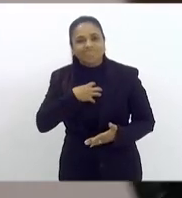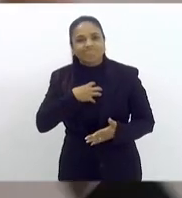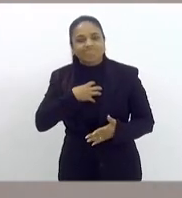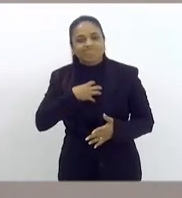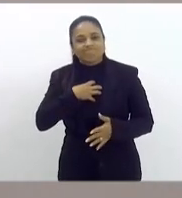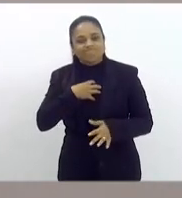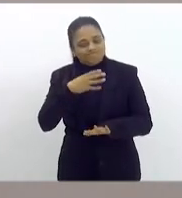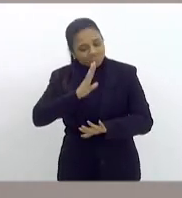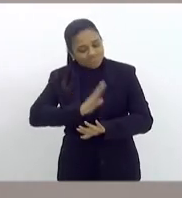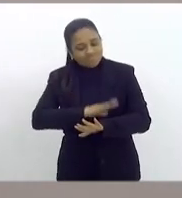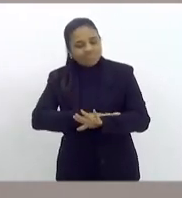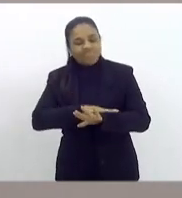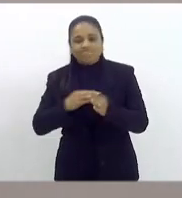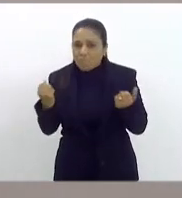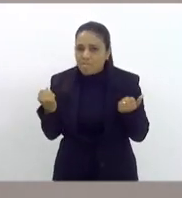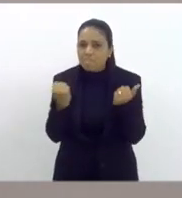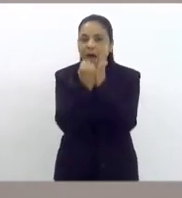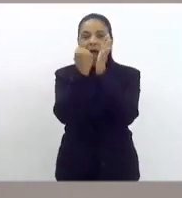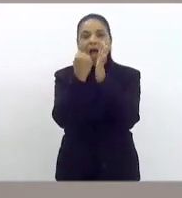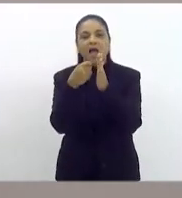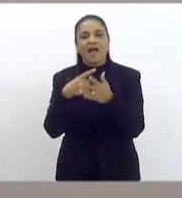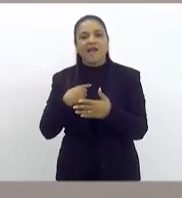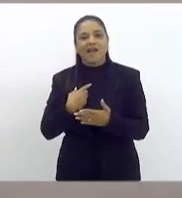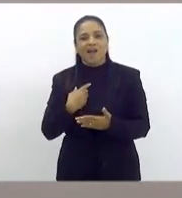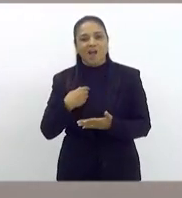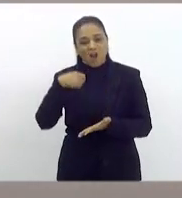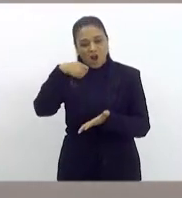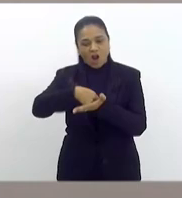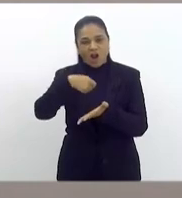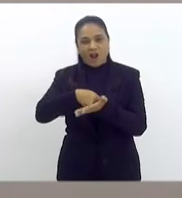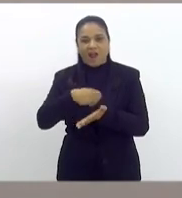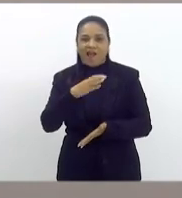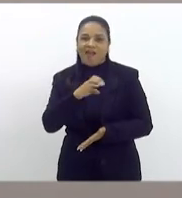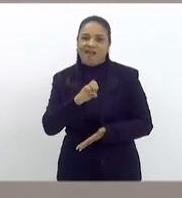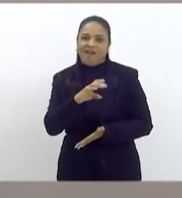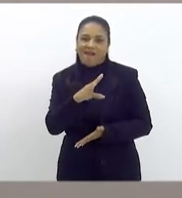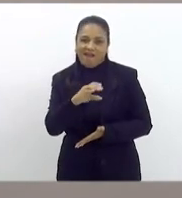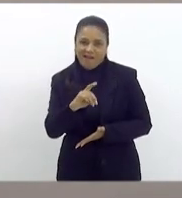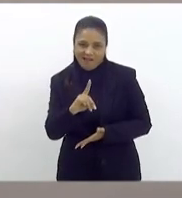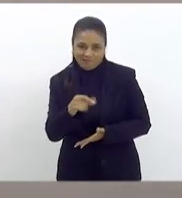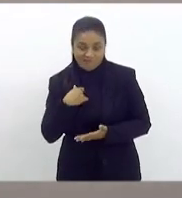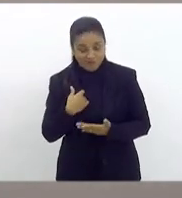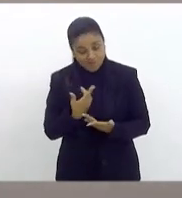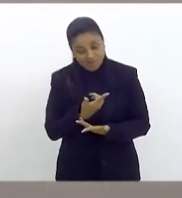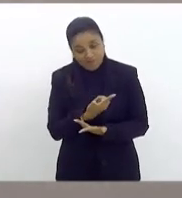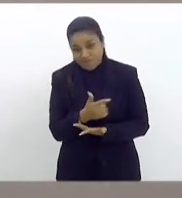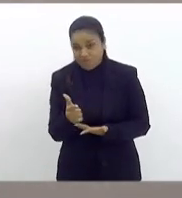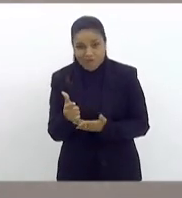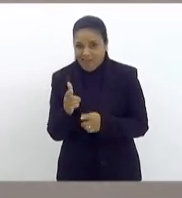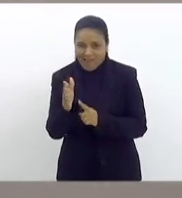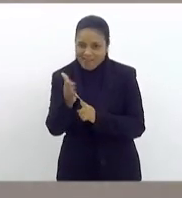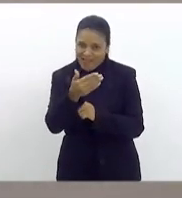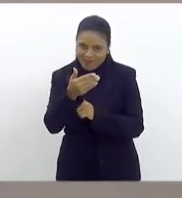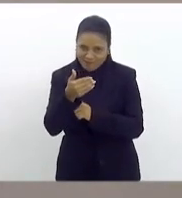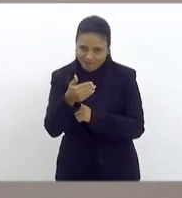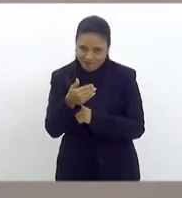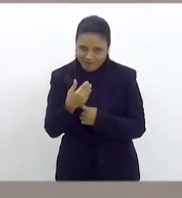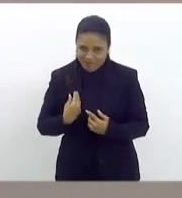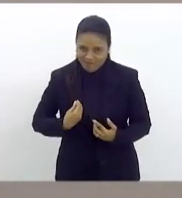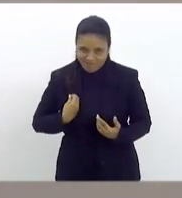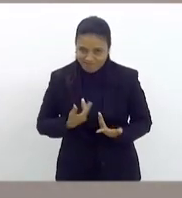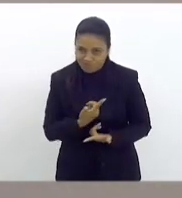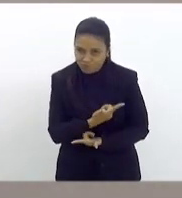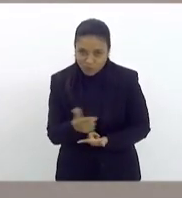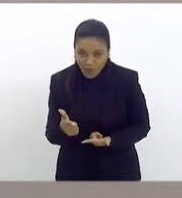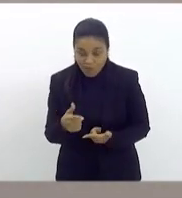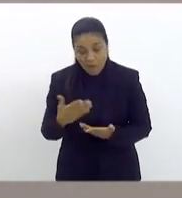pele o impacto que é ser cobrado do ECAD. Felizmente, essa tecnologia ainda não existe. Mas com o avanço tecnológico hoje em dia,